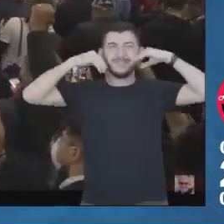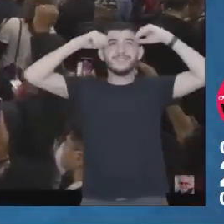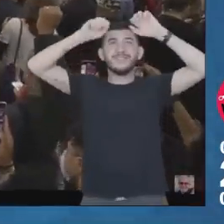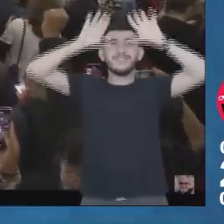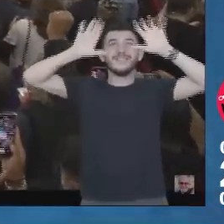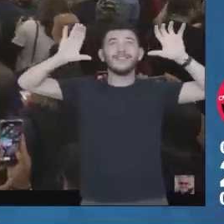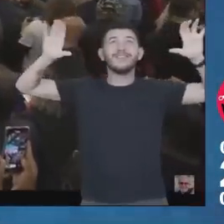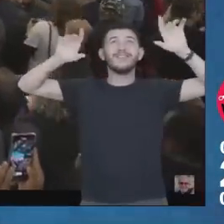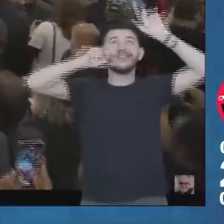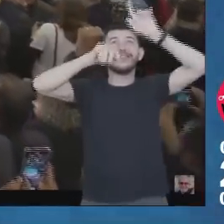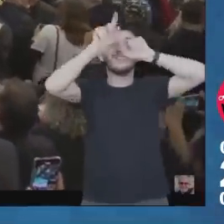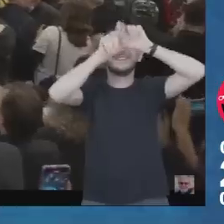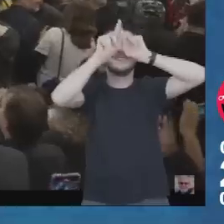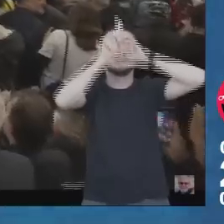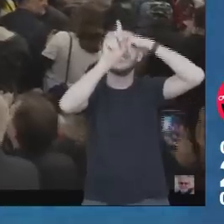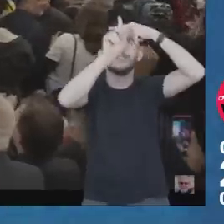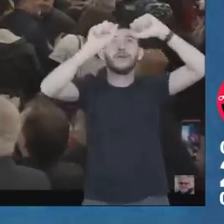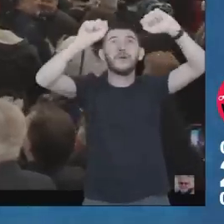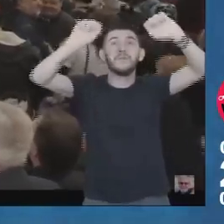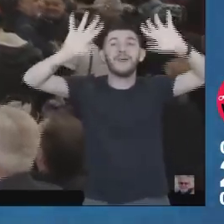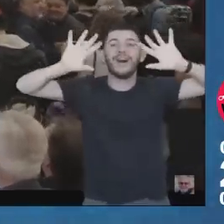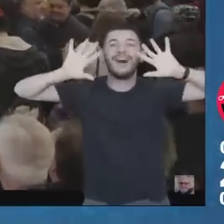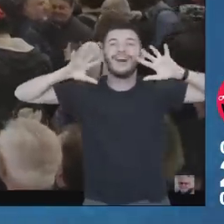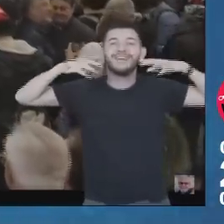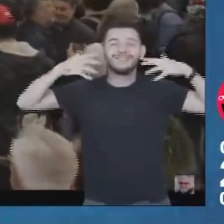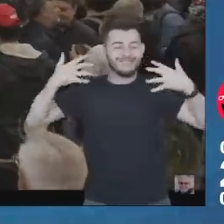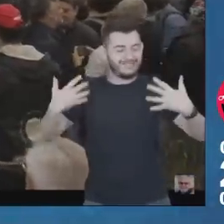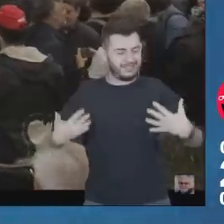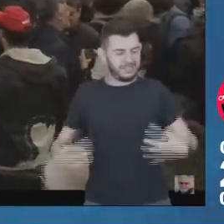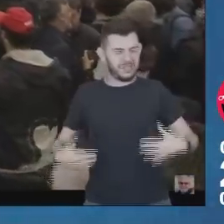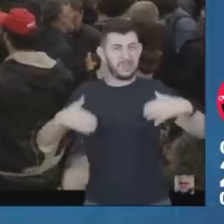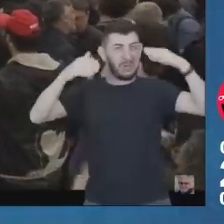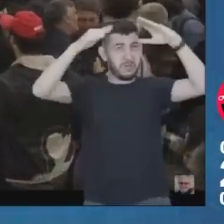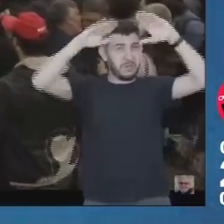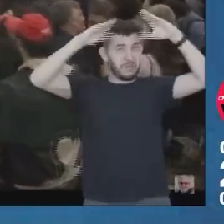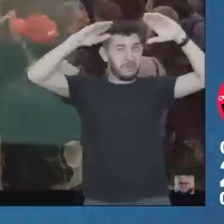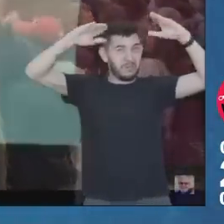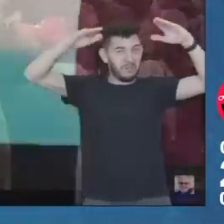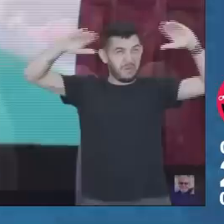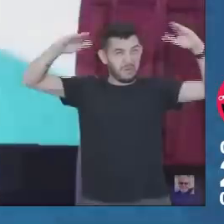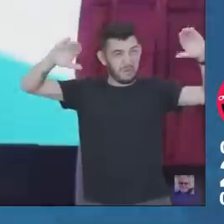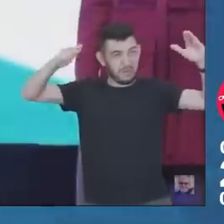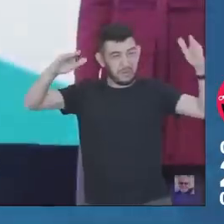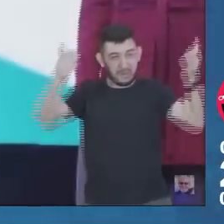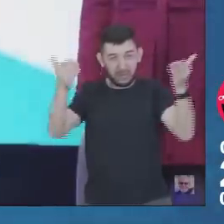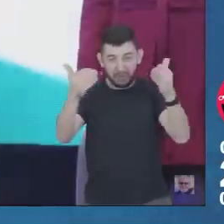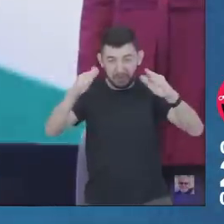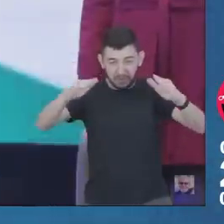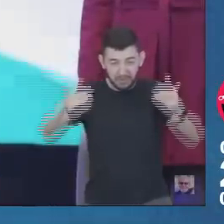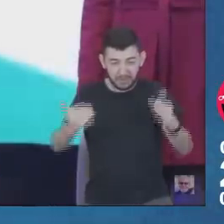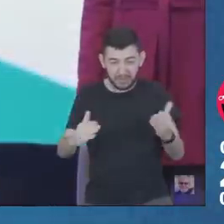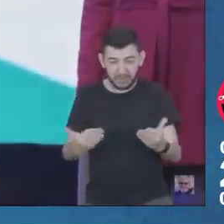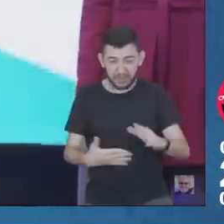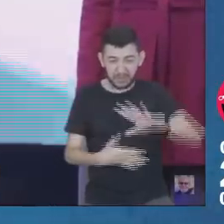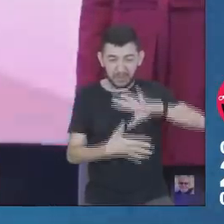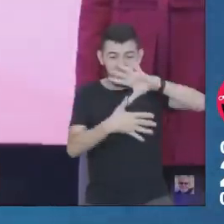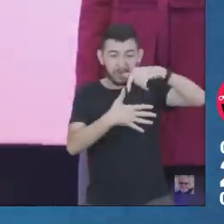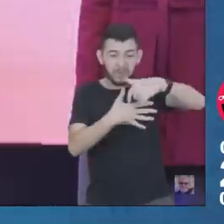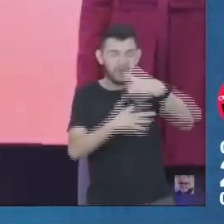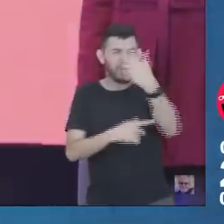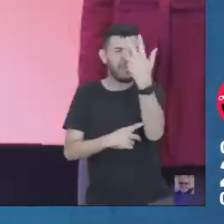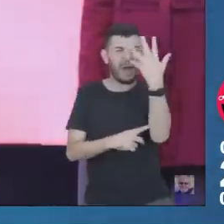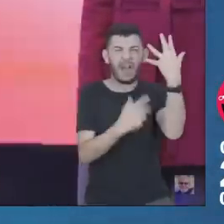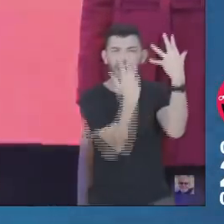resplandece, gigante pela própria natureza, és bela, és forte,